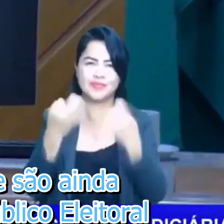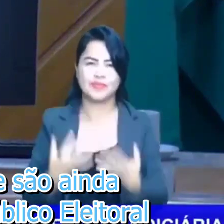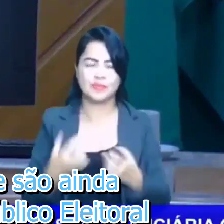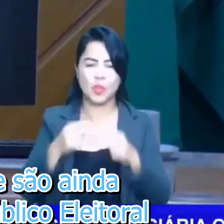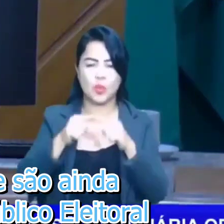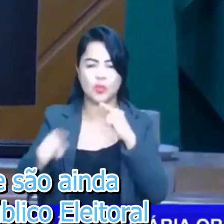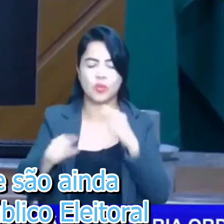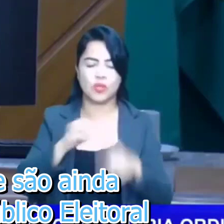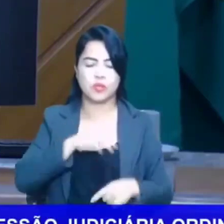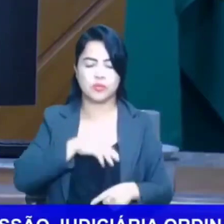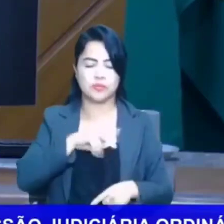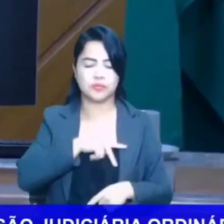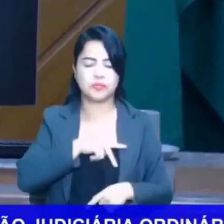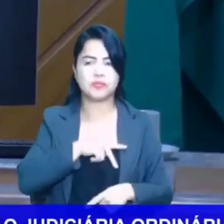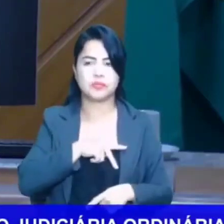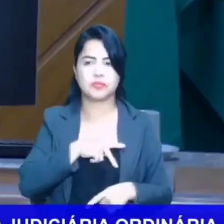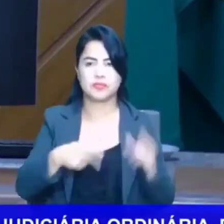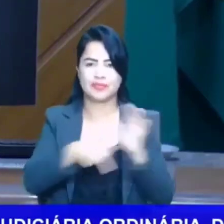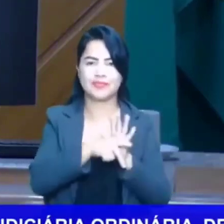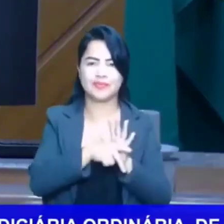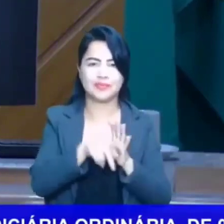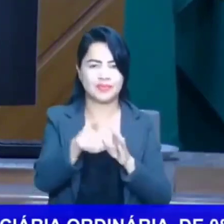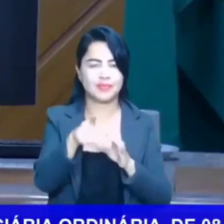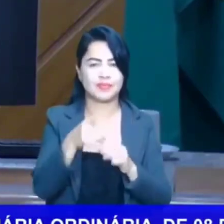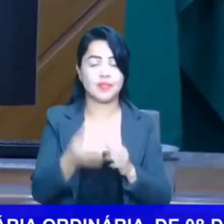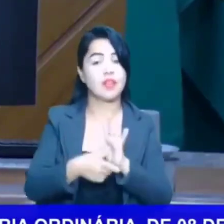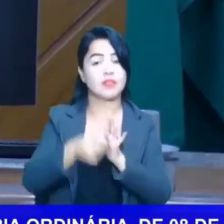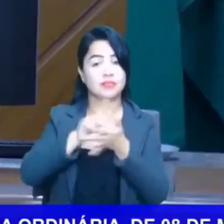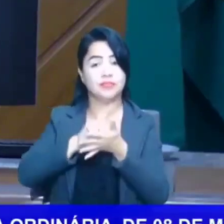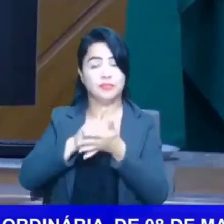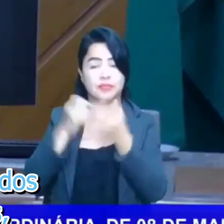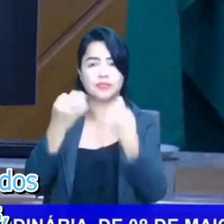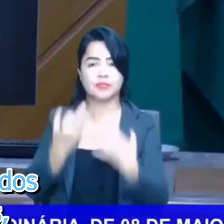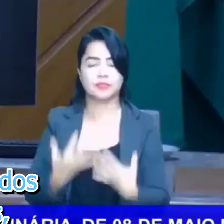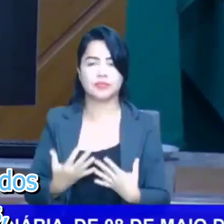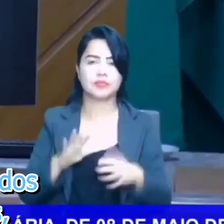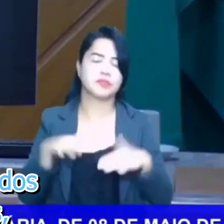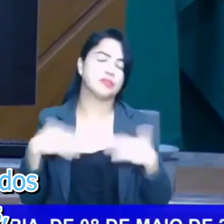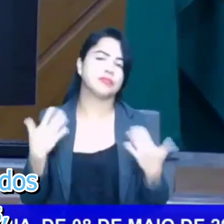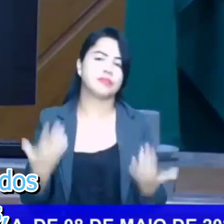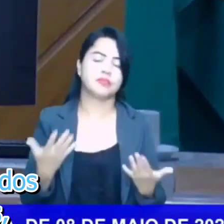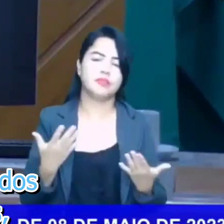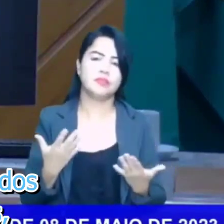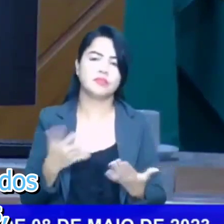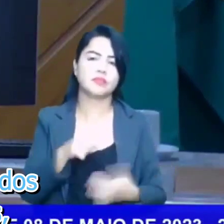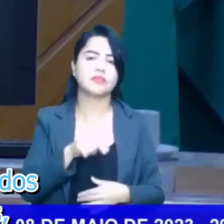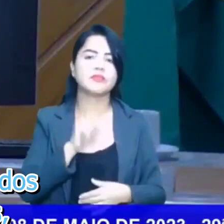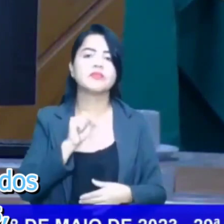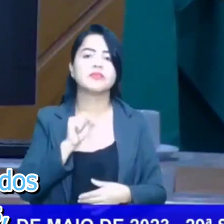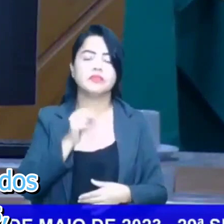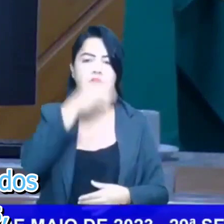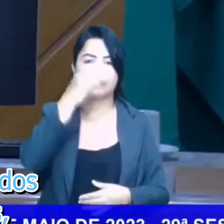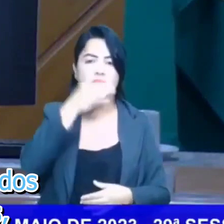que o próprio Ministério Público Eleitoral indicou anteriormente. Qual é a premissa do Ministério